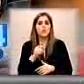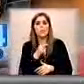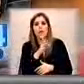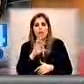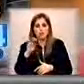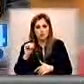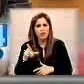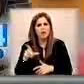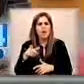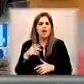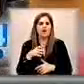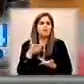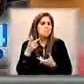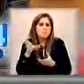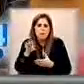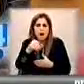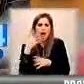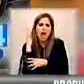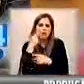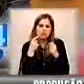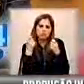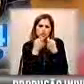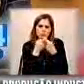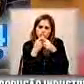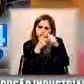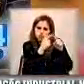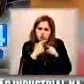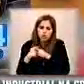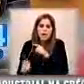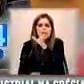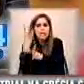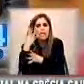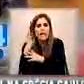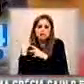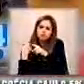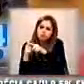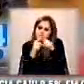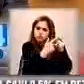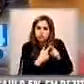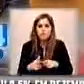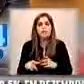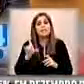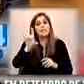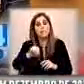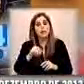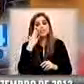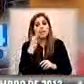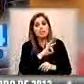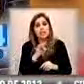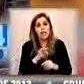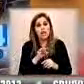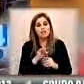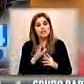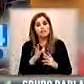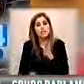quantidade de espécies, de forma a criarmos uma floresta diversificada nessa área e que reproduza também aquilo que era o